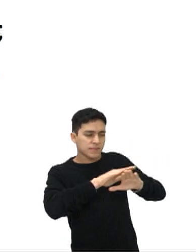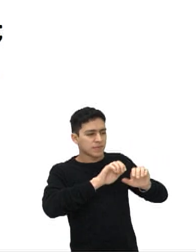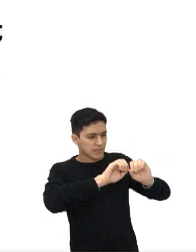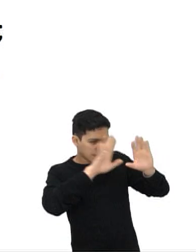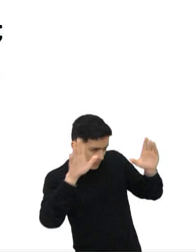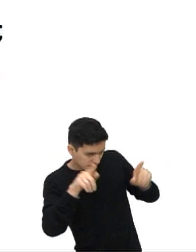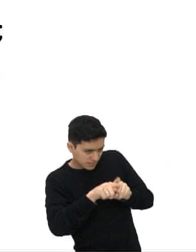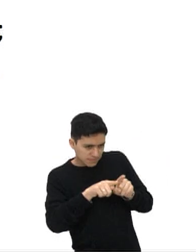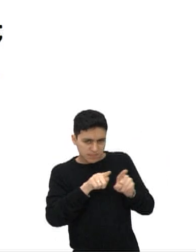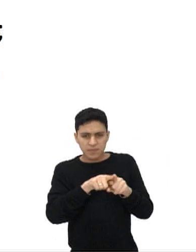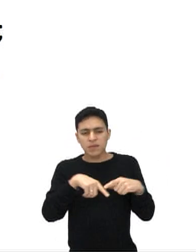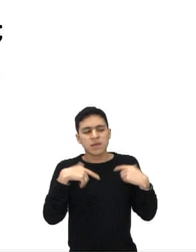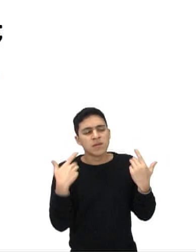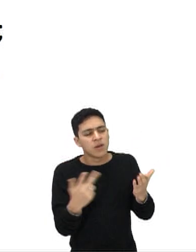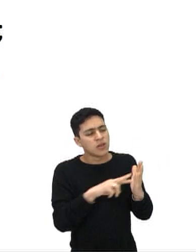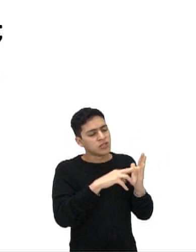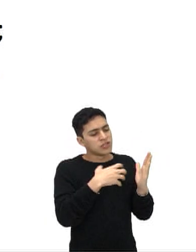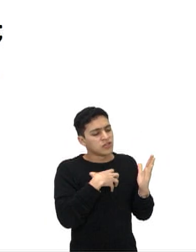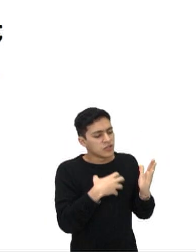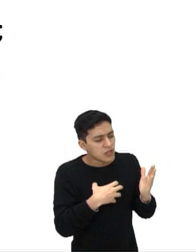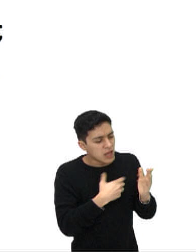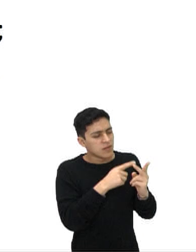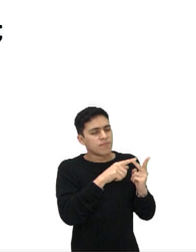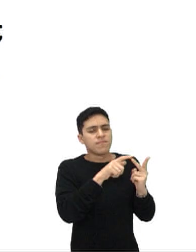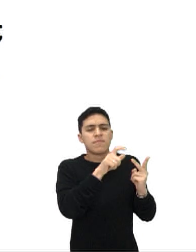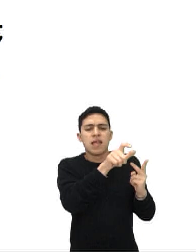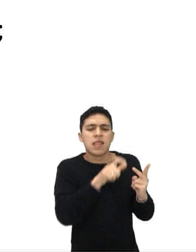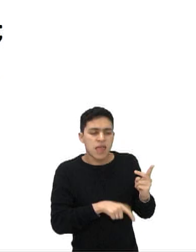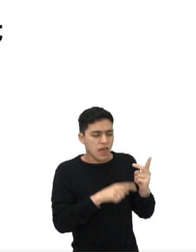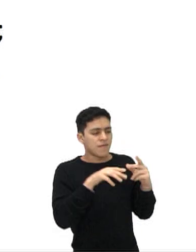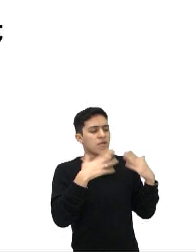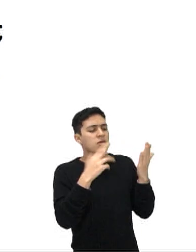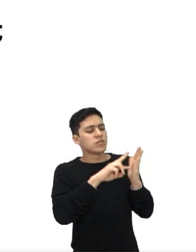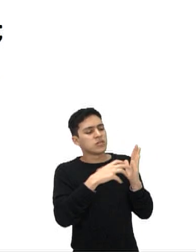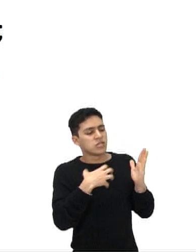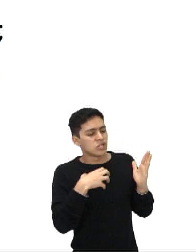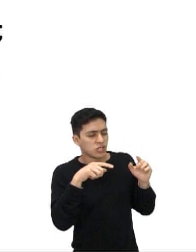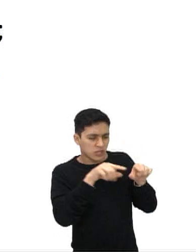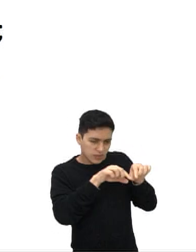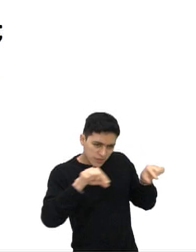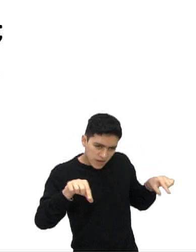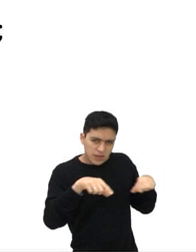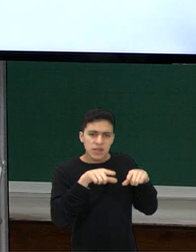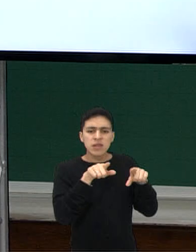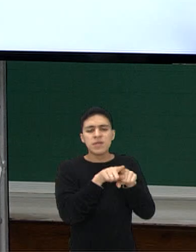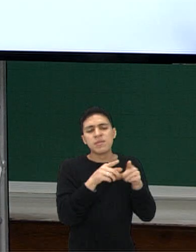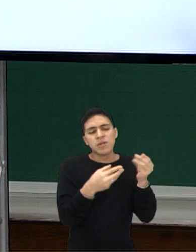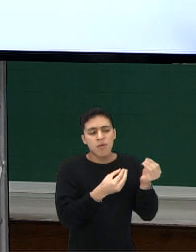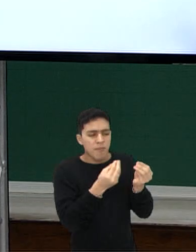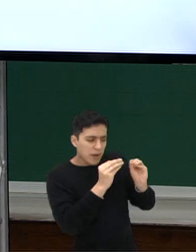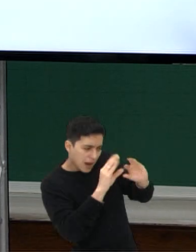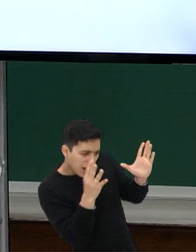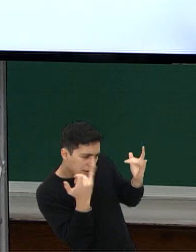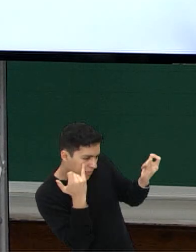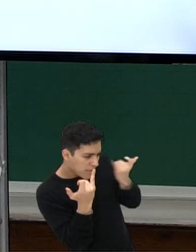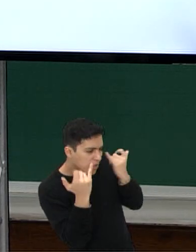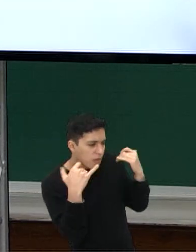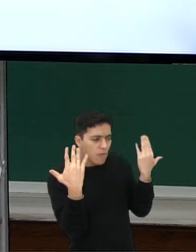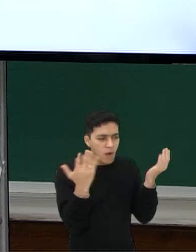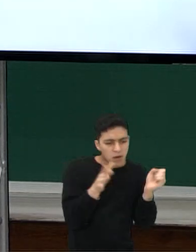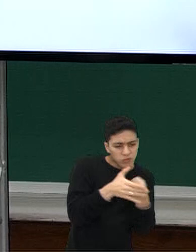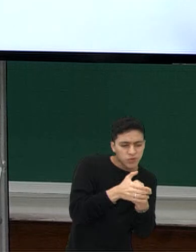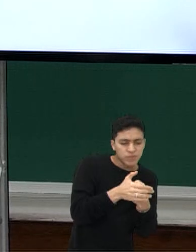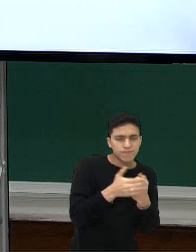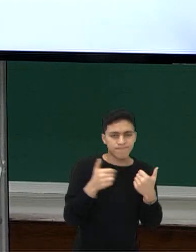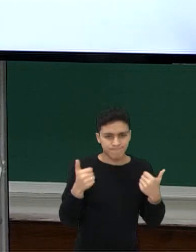o sentido de uma palavra ou expressão e inferir uma informação implícita em um texto. Então, a gente tem